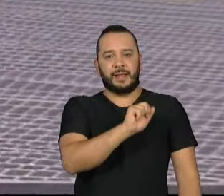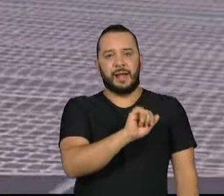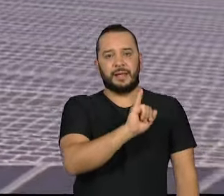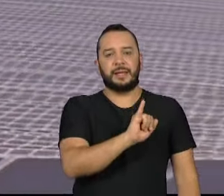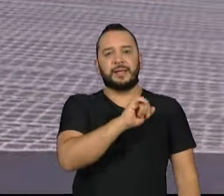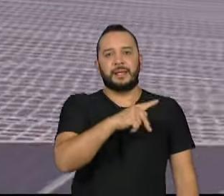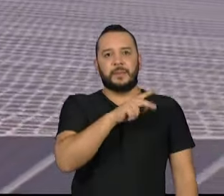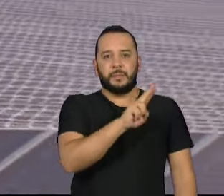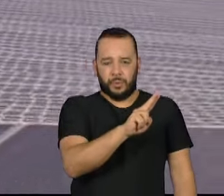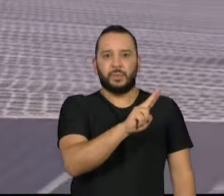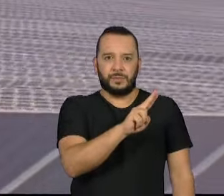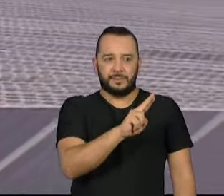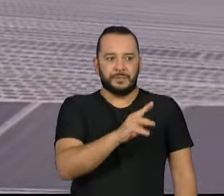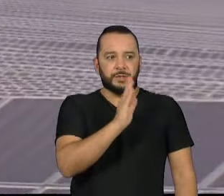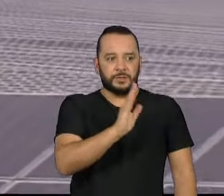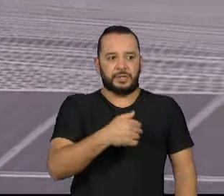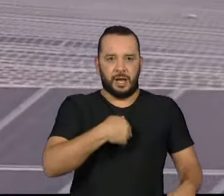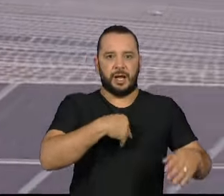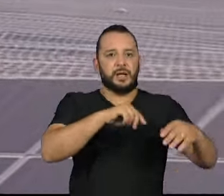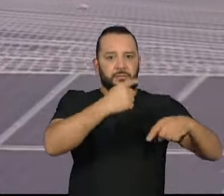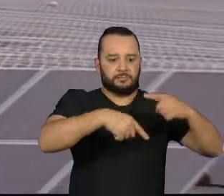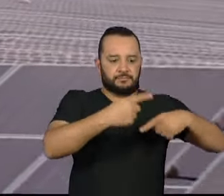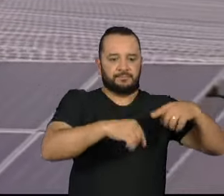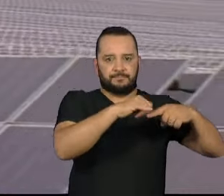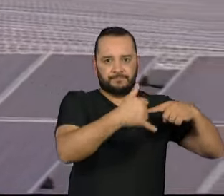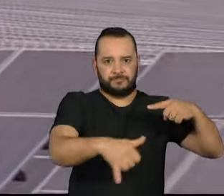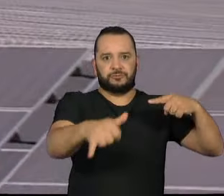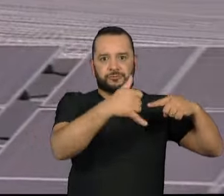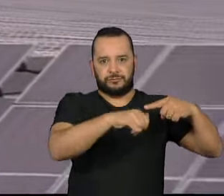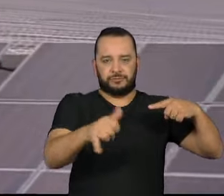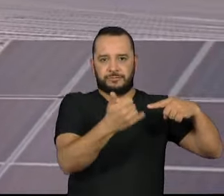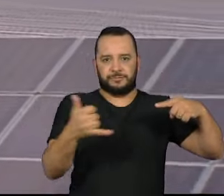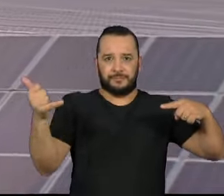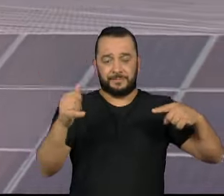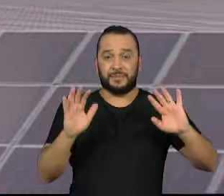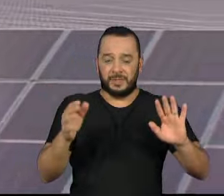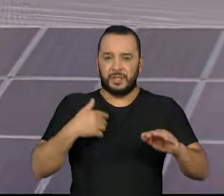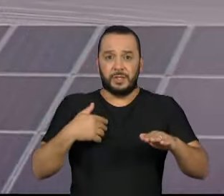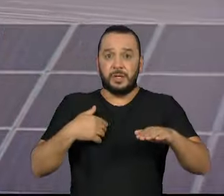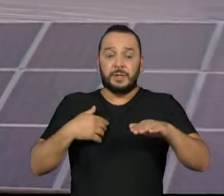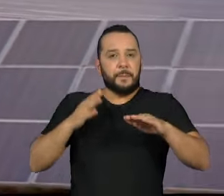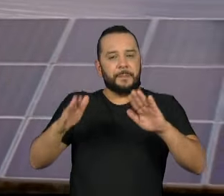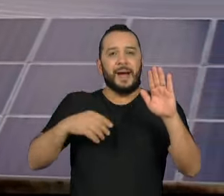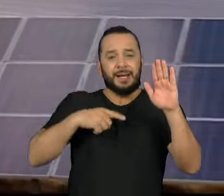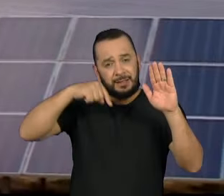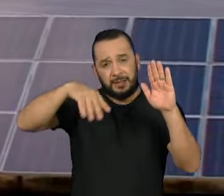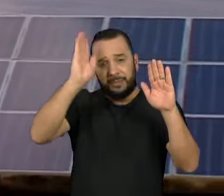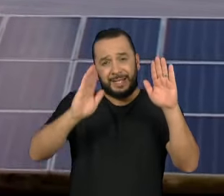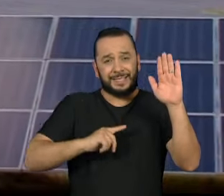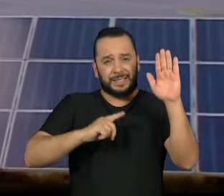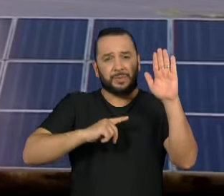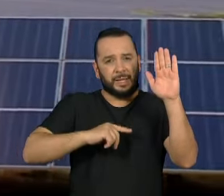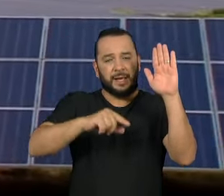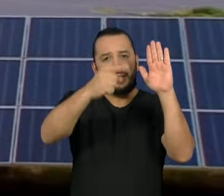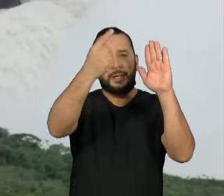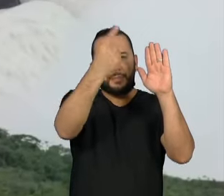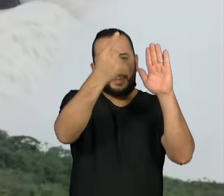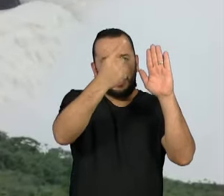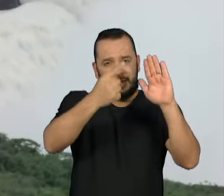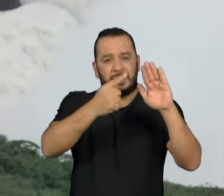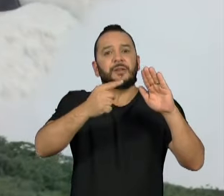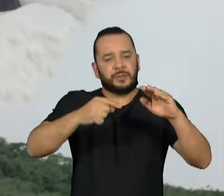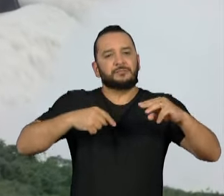de residências. A fonte solar ainda ocupa a 7ª posição da matriz brasileira, que tem o predomínio da